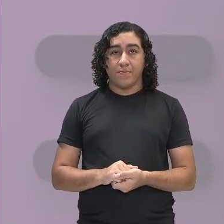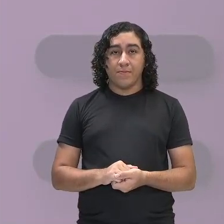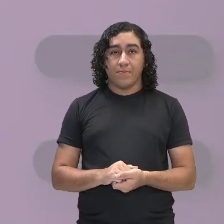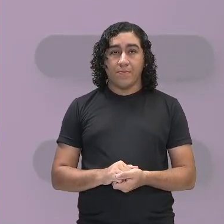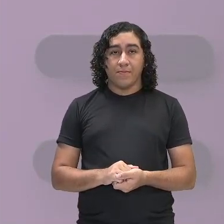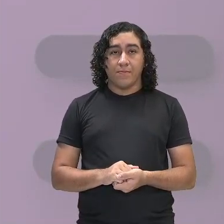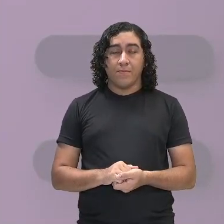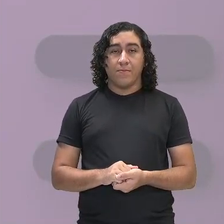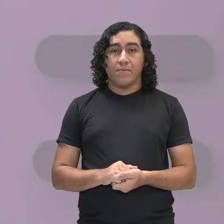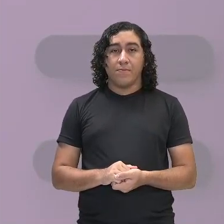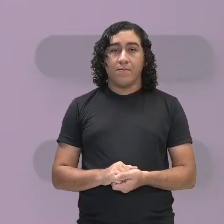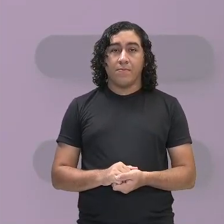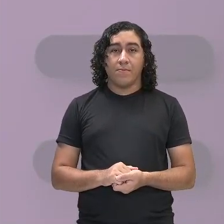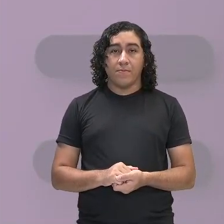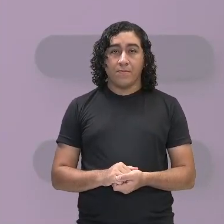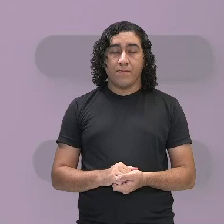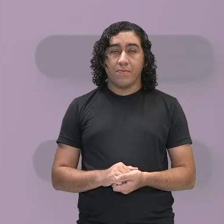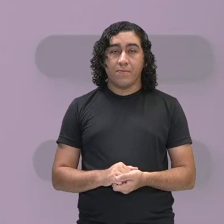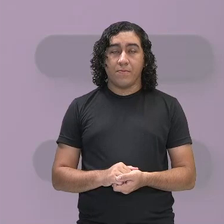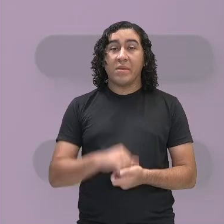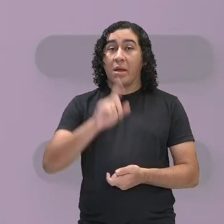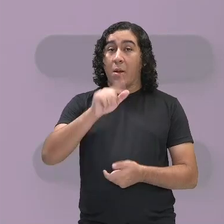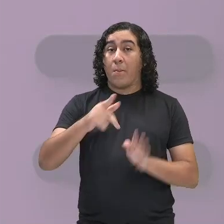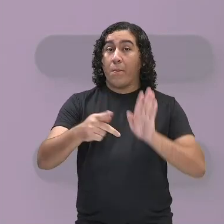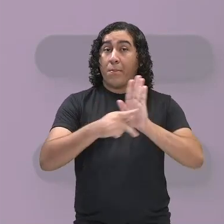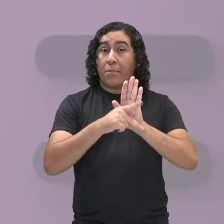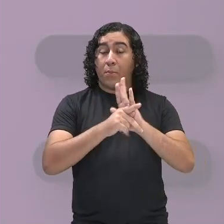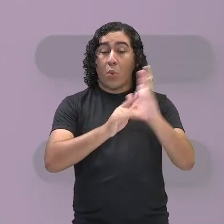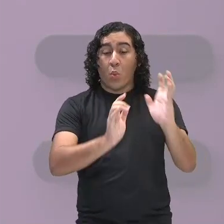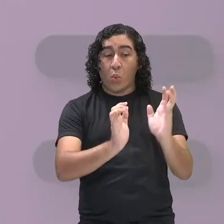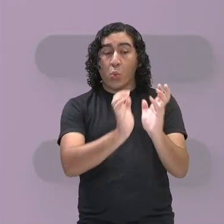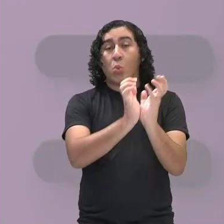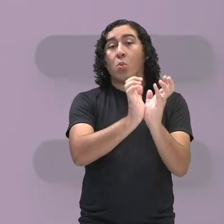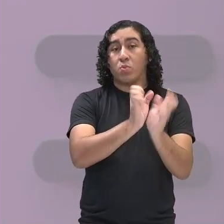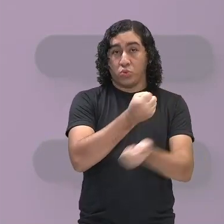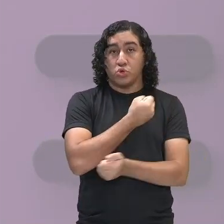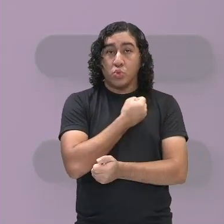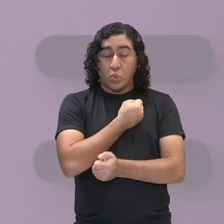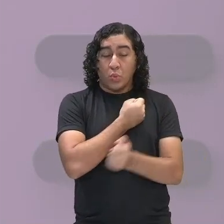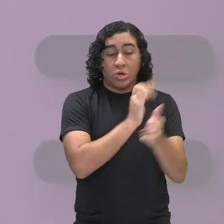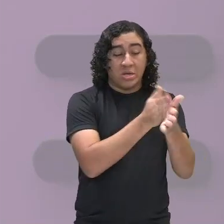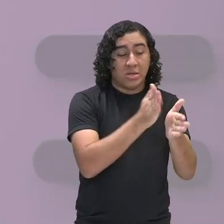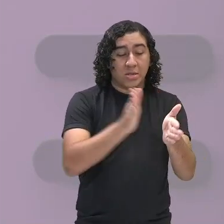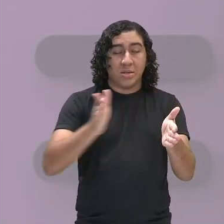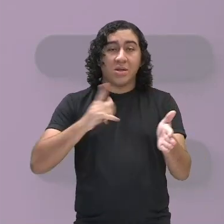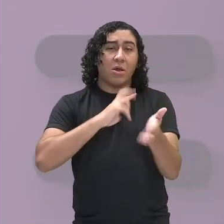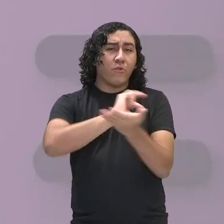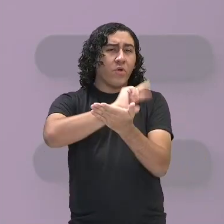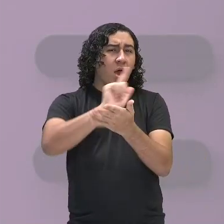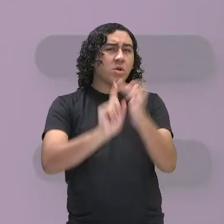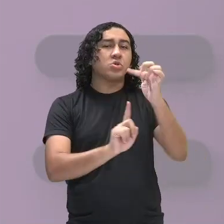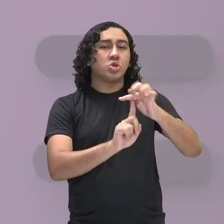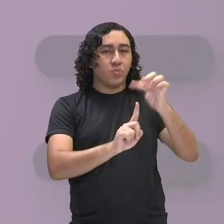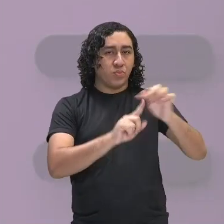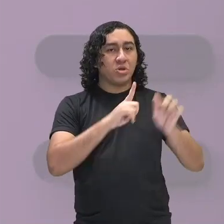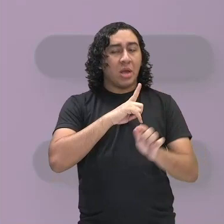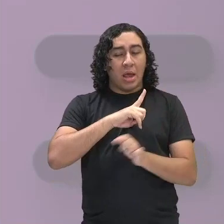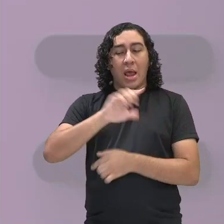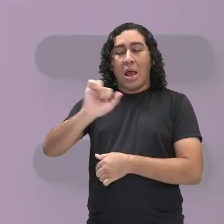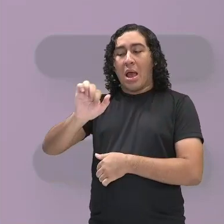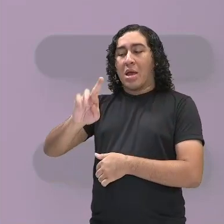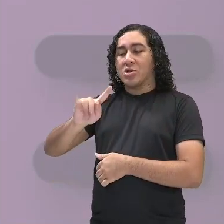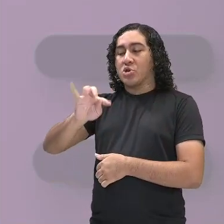das sequências numéricas, tá? Então, nós temos dois tipos de progressão. Nós temos a progressão aritmética e